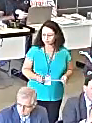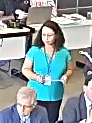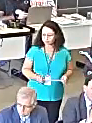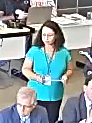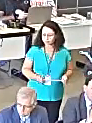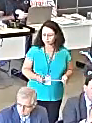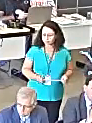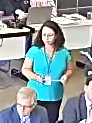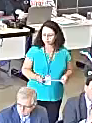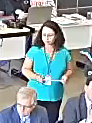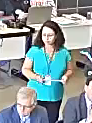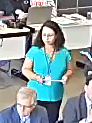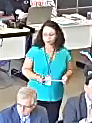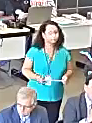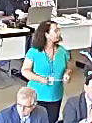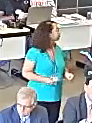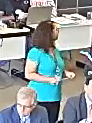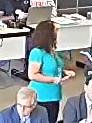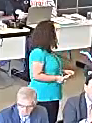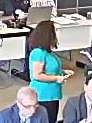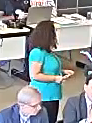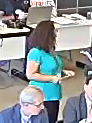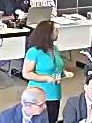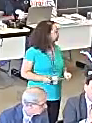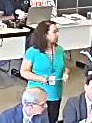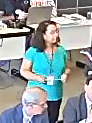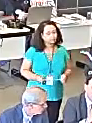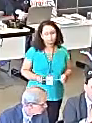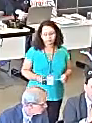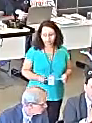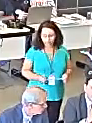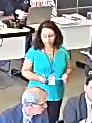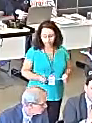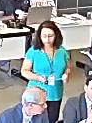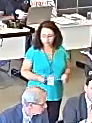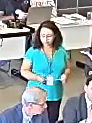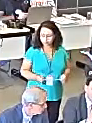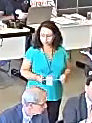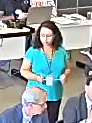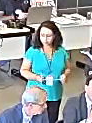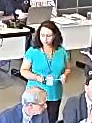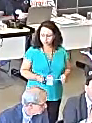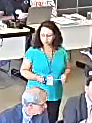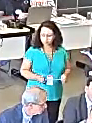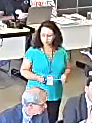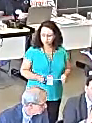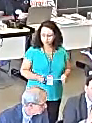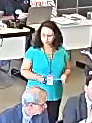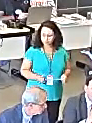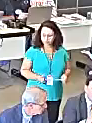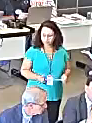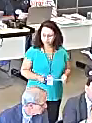telefone é o número 32 9871 0458 repetindo